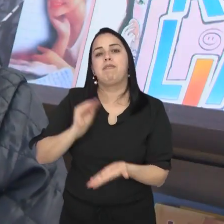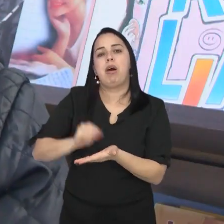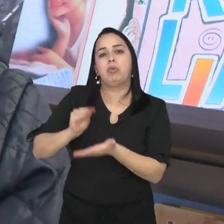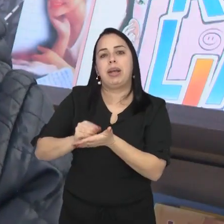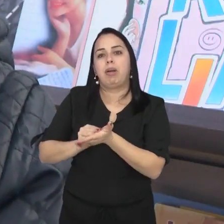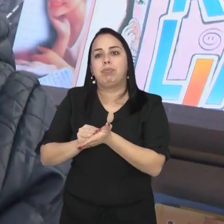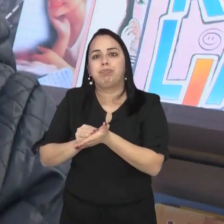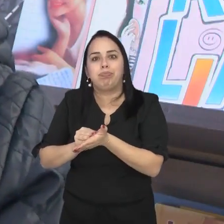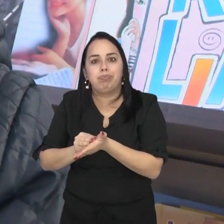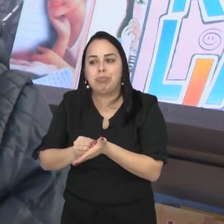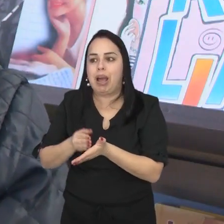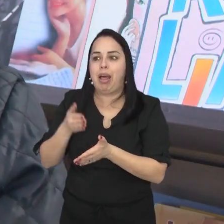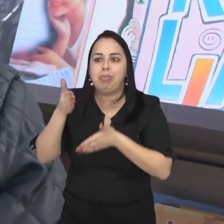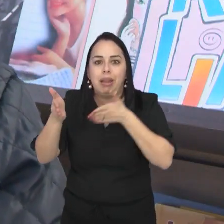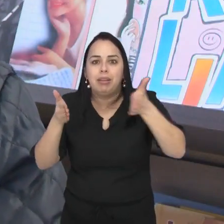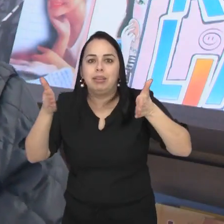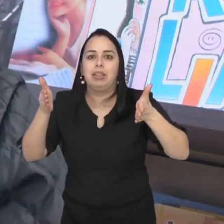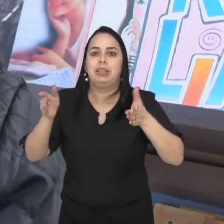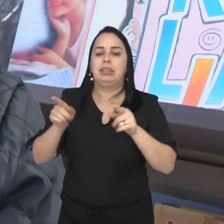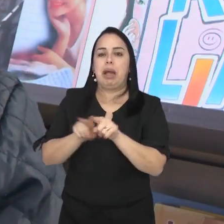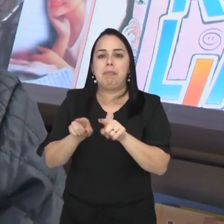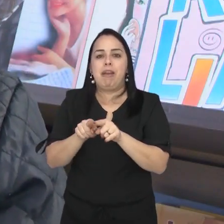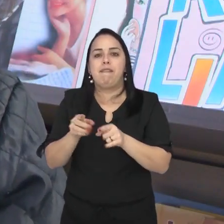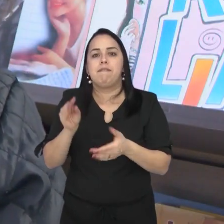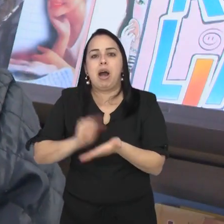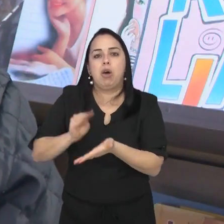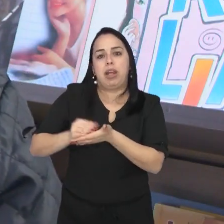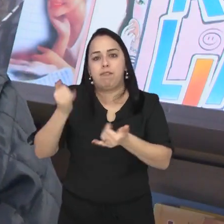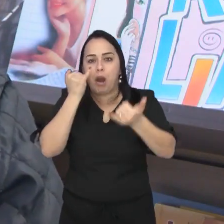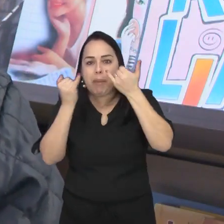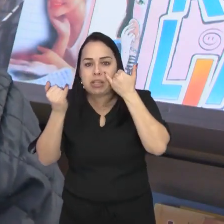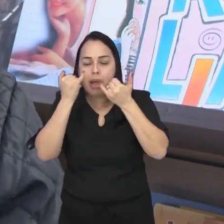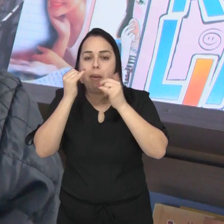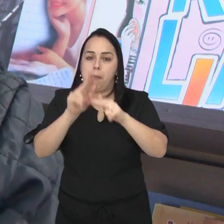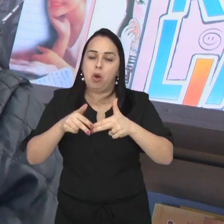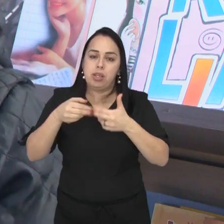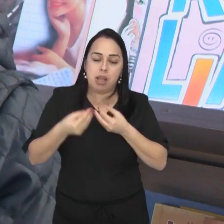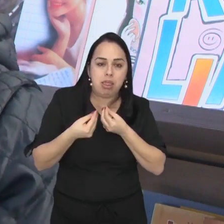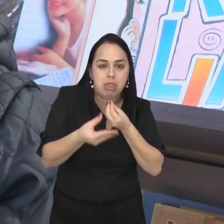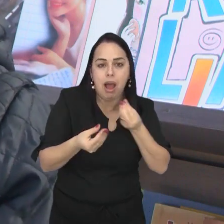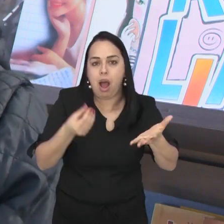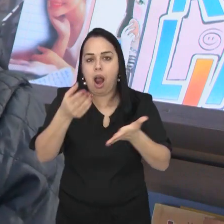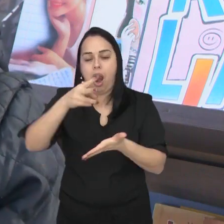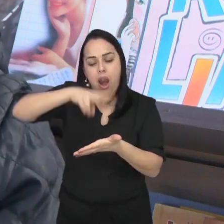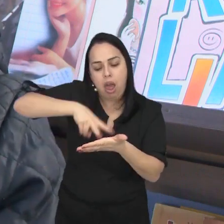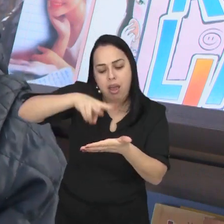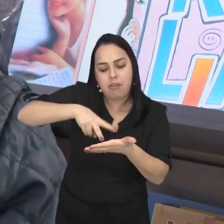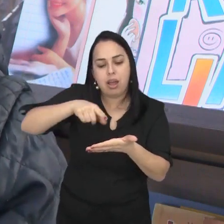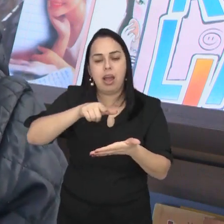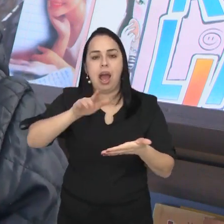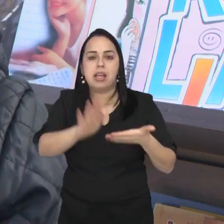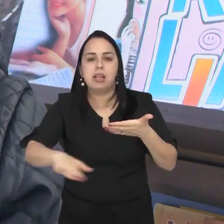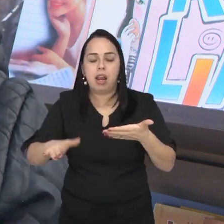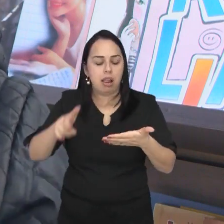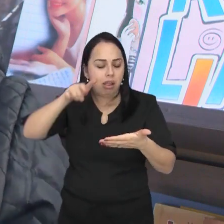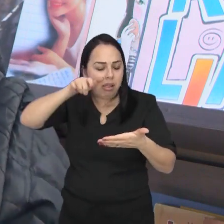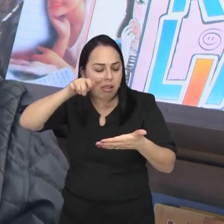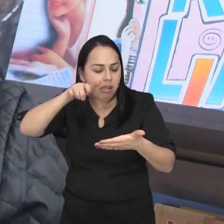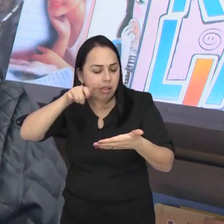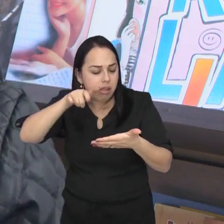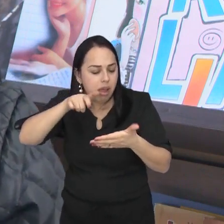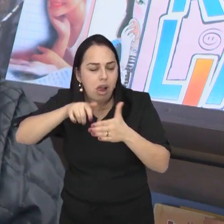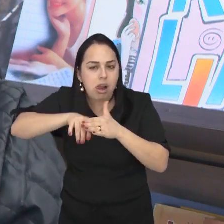de acesso prejudica bastante. Conforme a gente vai dando acesso a essas bibliografias, a essas leituras, a criança vai se interessando,